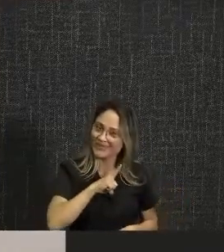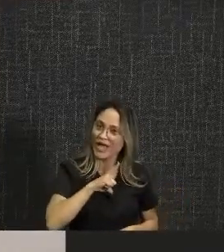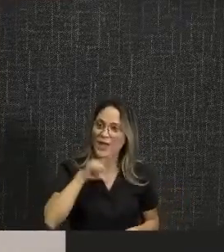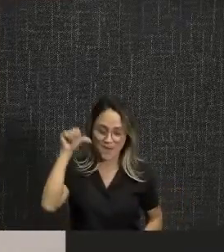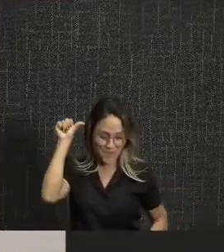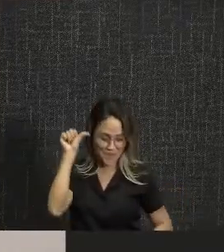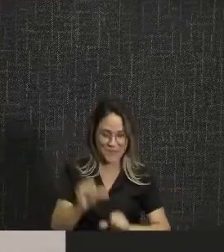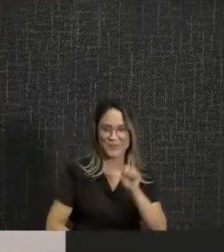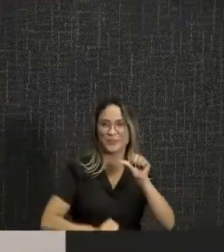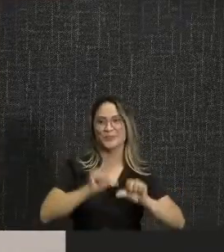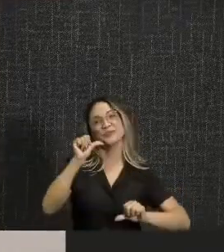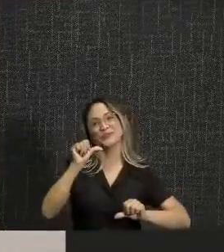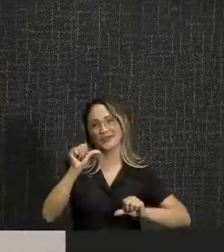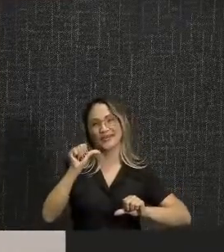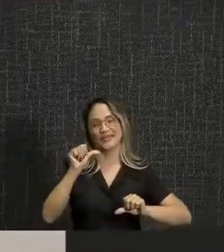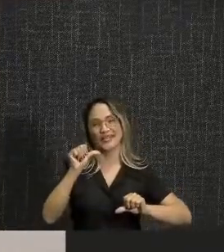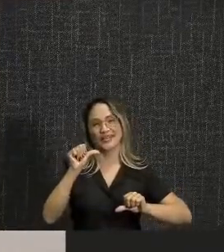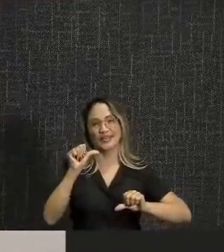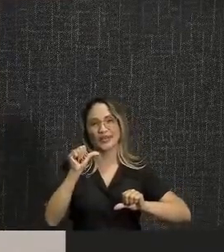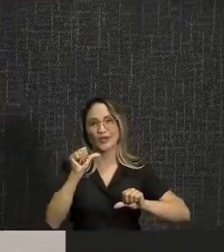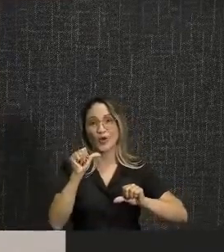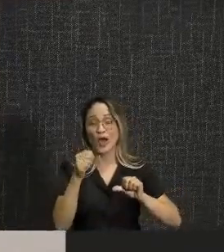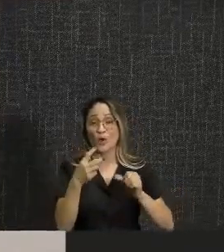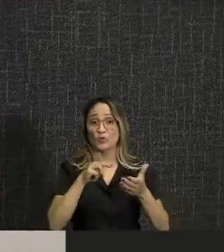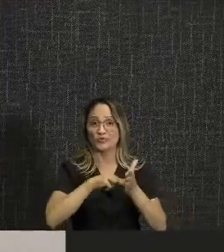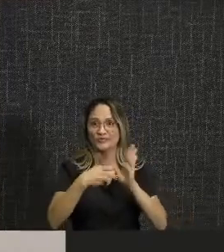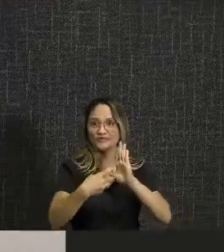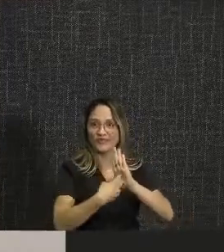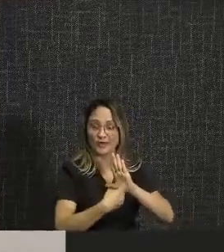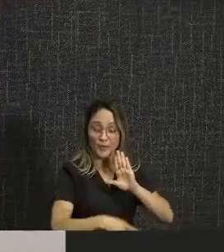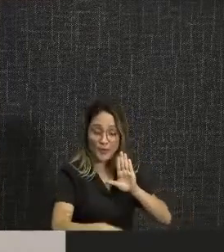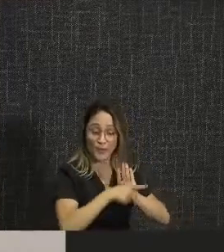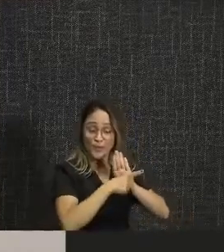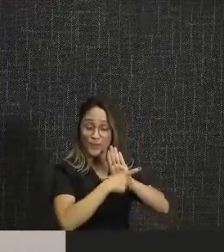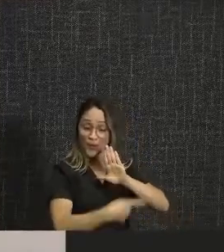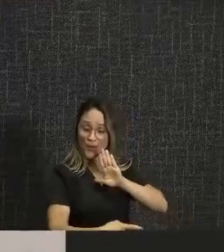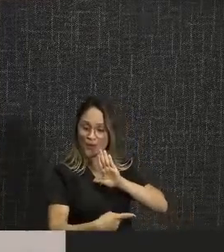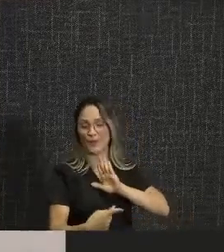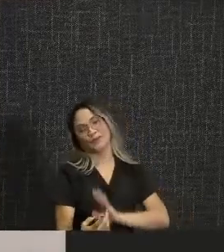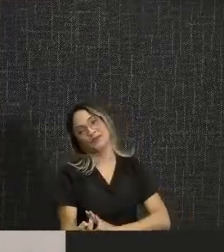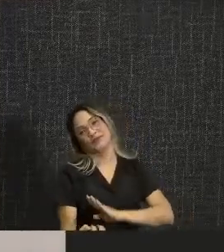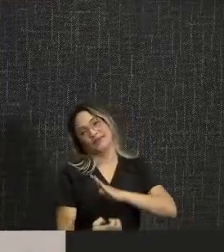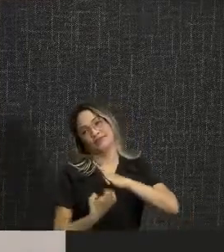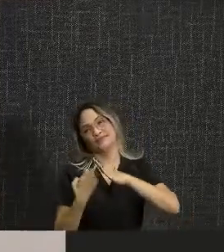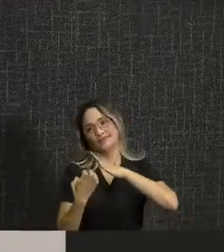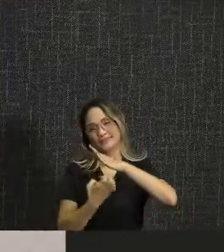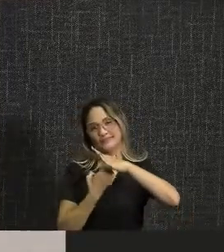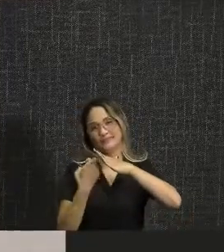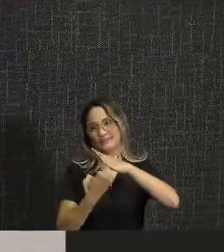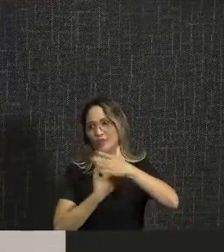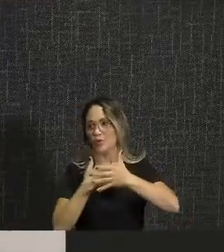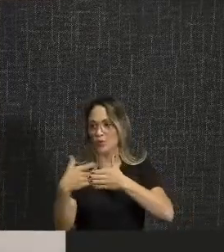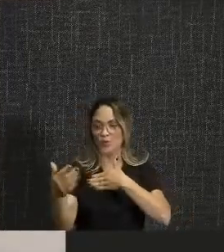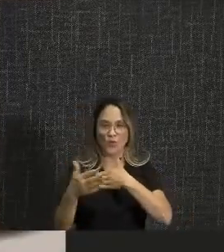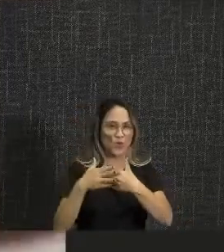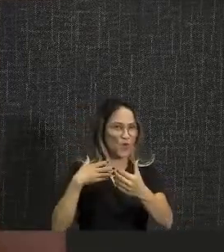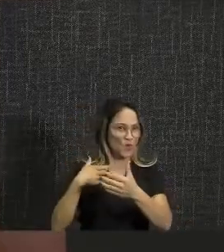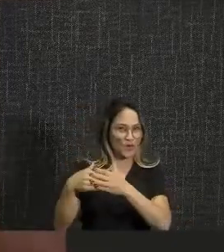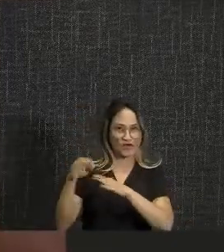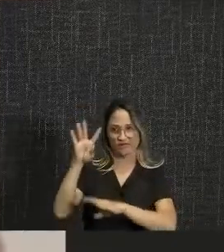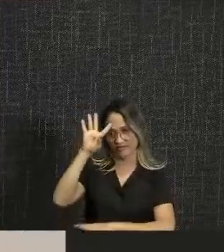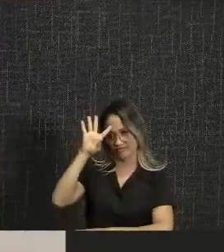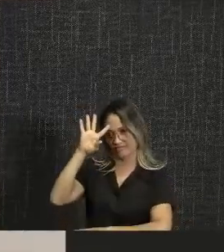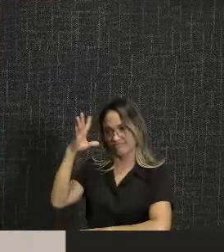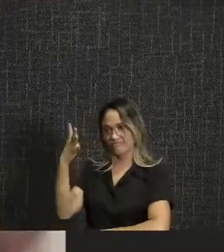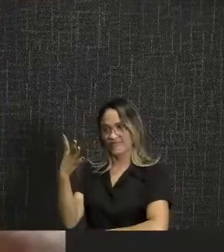muda o valor da sua empresa. Ou você gera ou você destrói, mas qualquer decisão que você tomar ou vai aumentar o